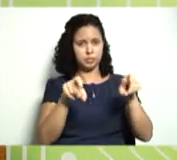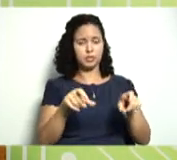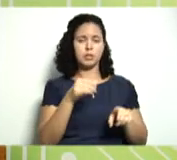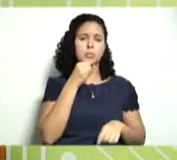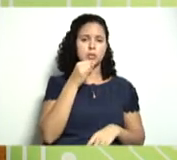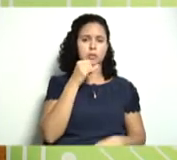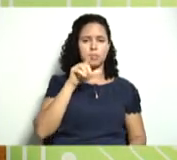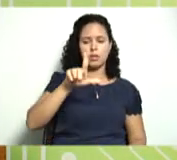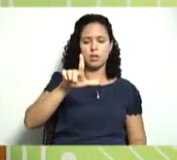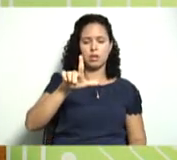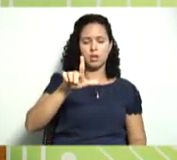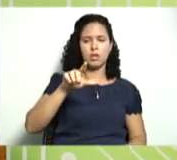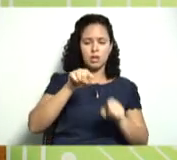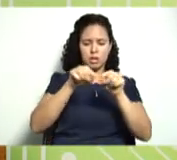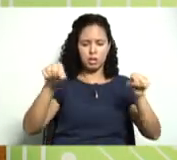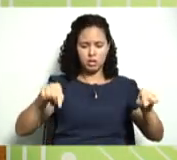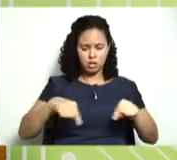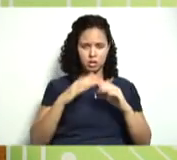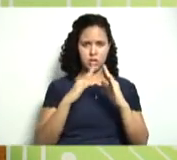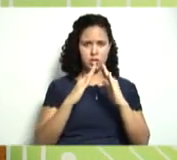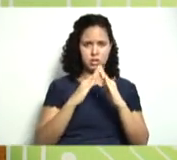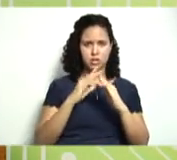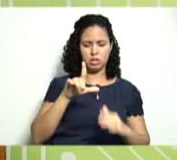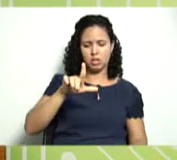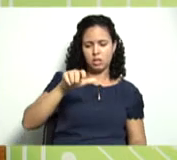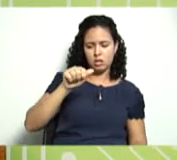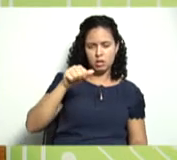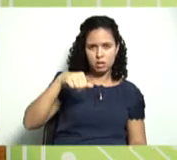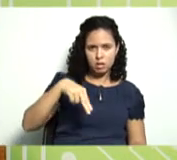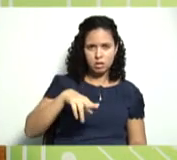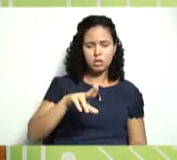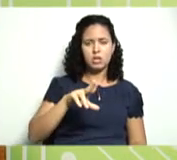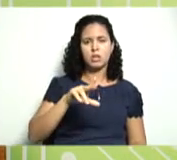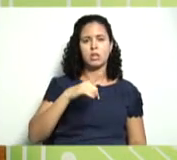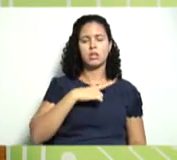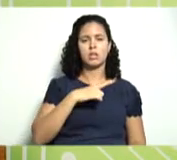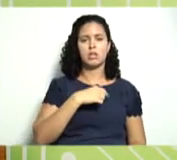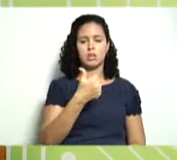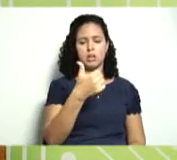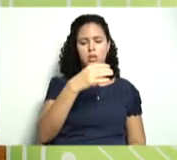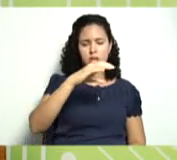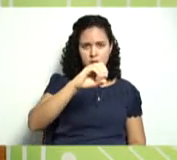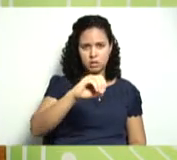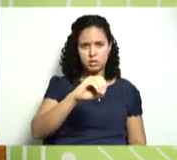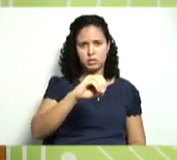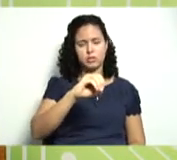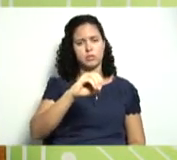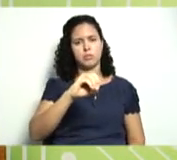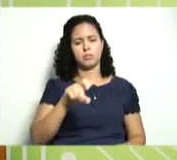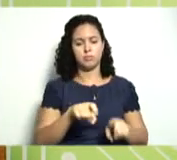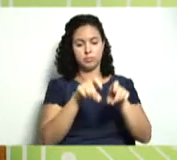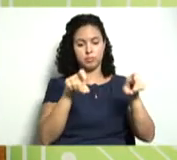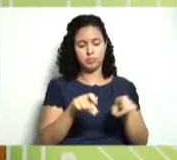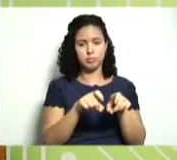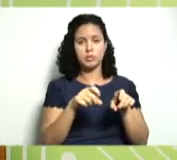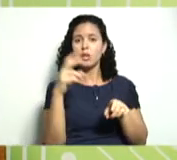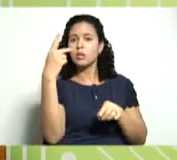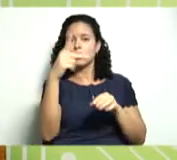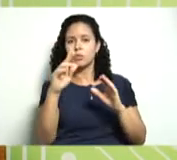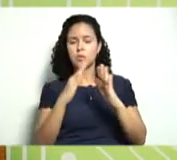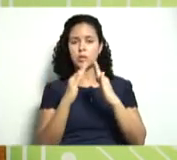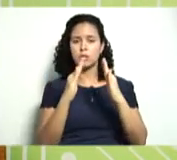house por exemplo são dez computadores num laboratório da sua escola são 30 computadores